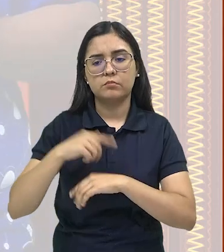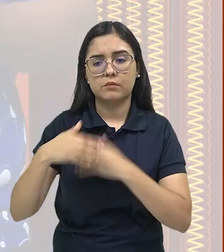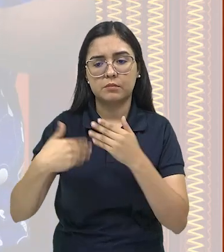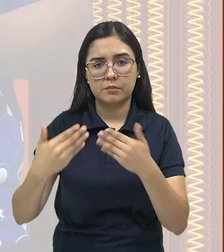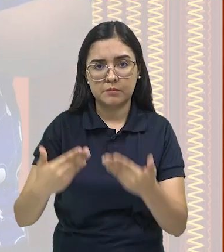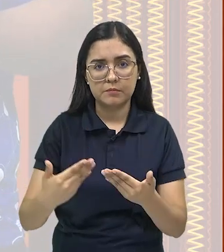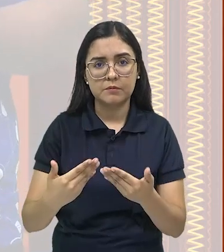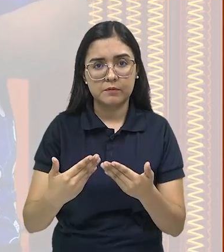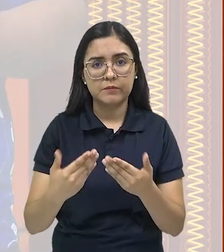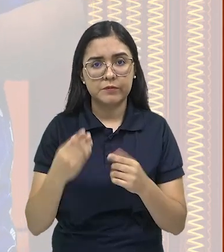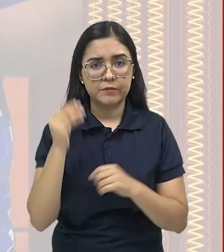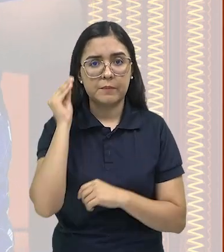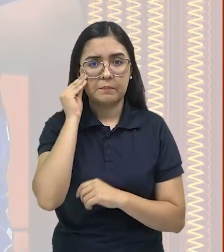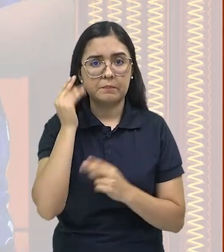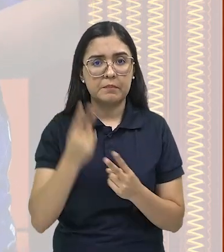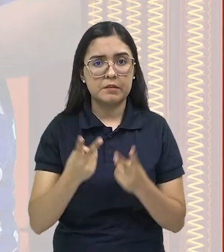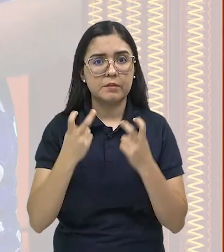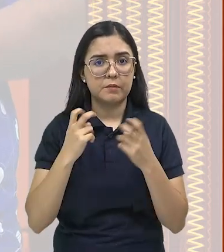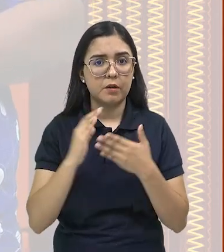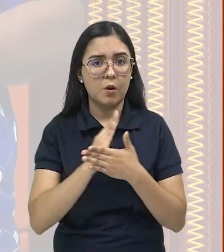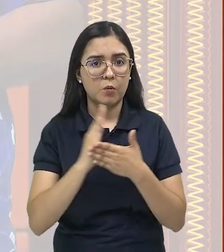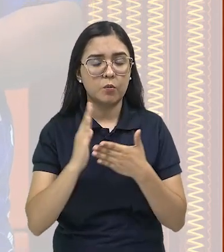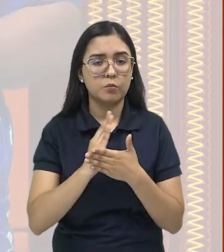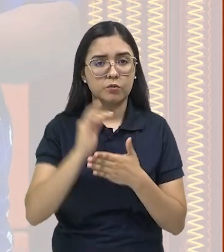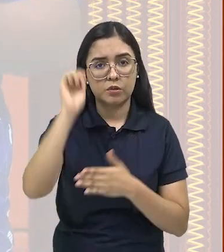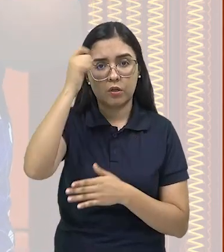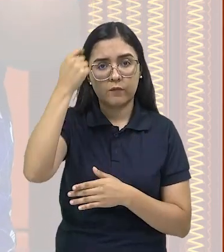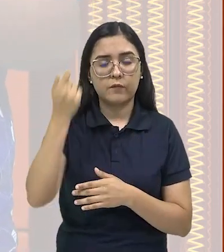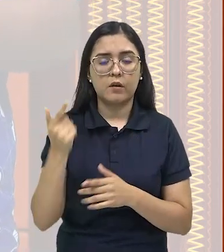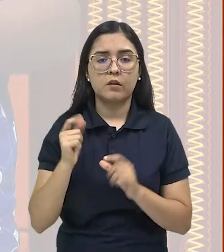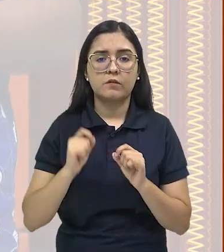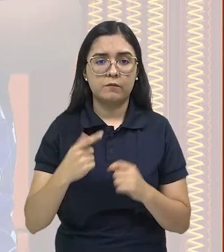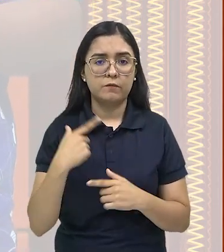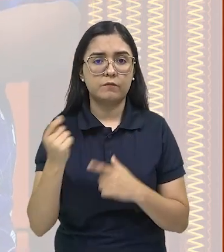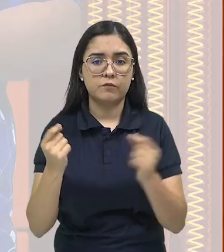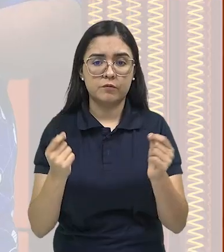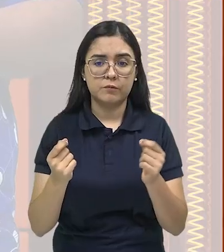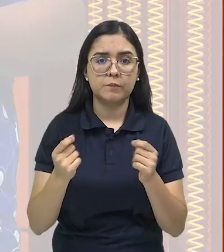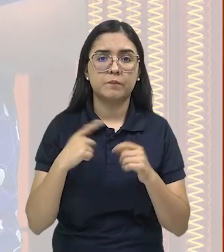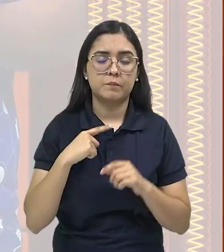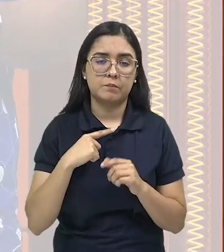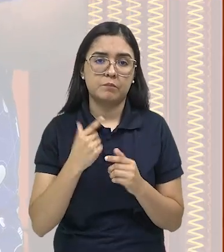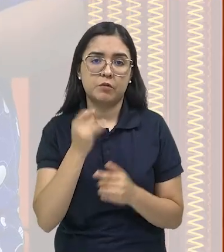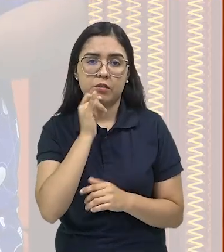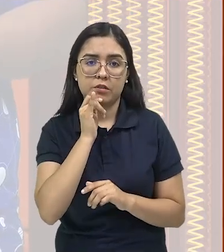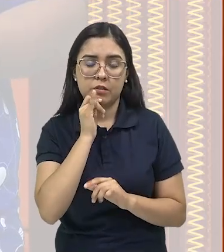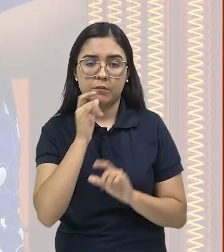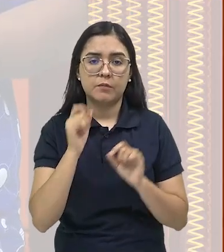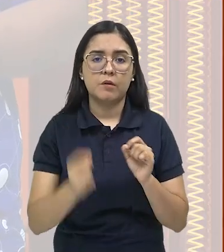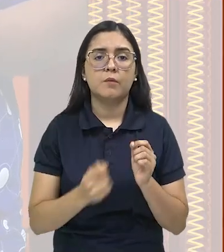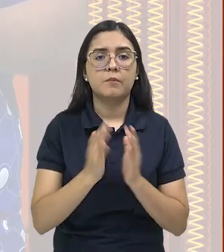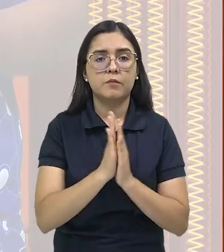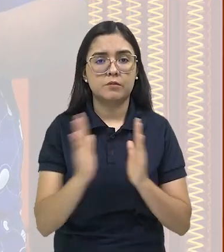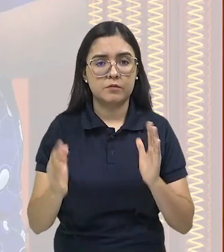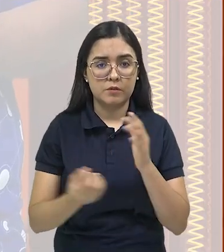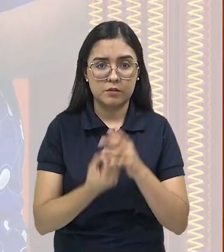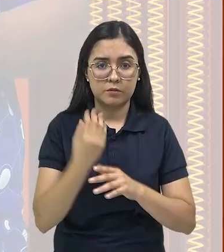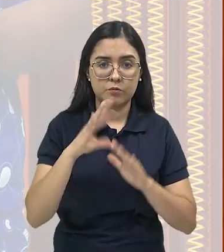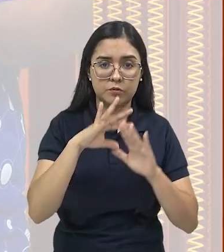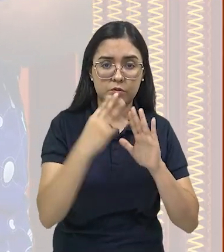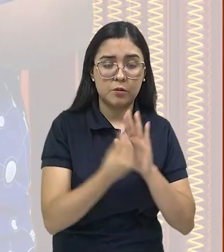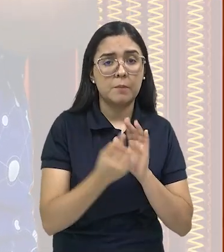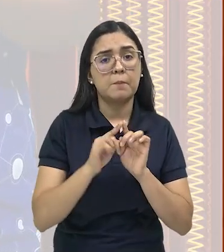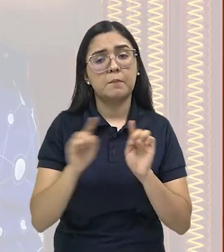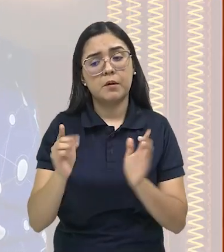a gente vai ver que essas fugas começarão a ser utilizadas como, por exemplo, no processo da formação dos quilombos. Mas inicialmente isso era uma grande